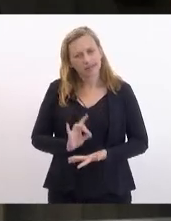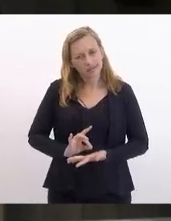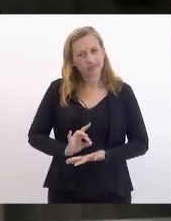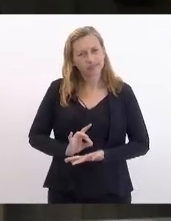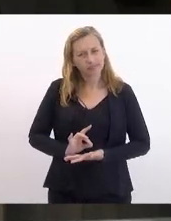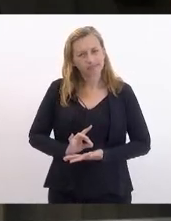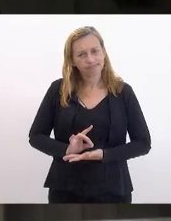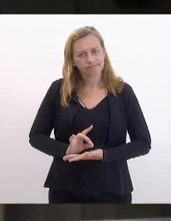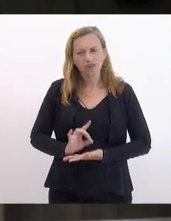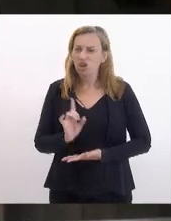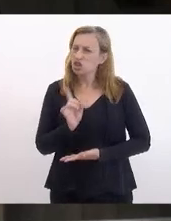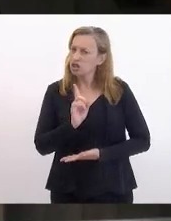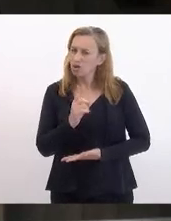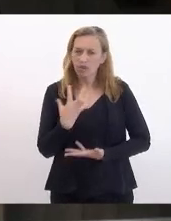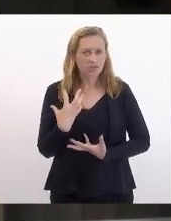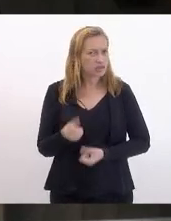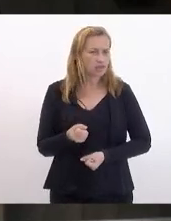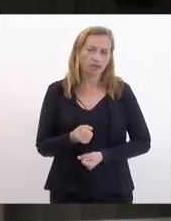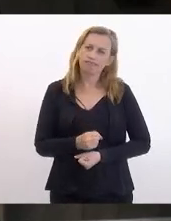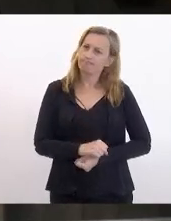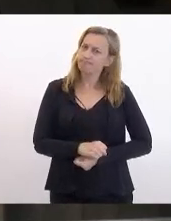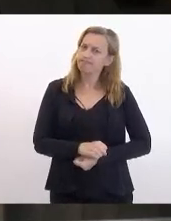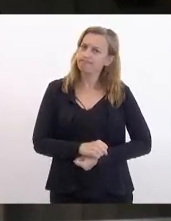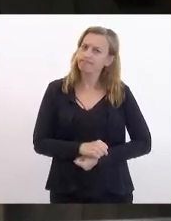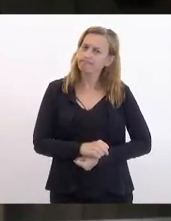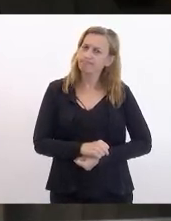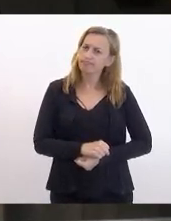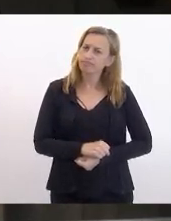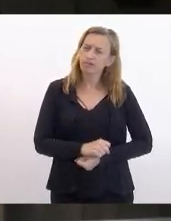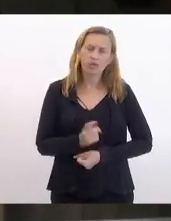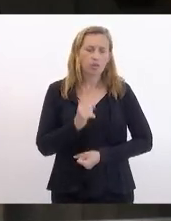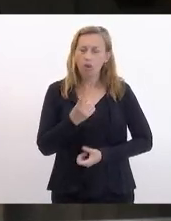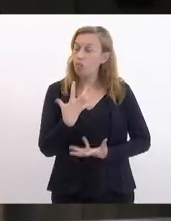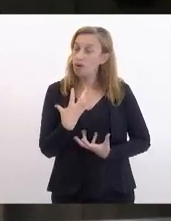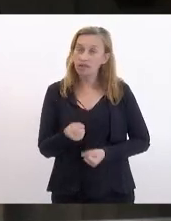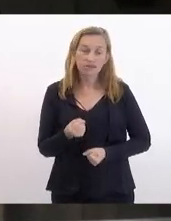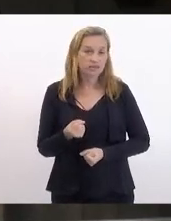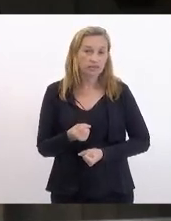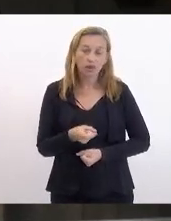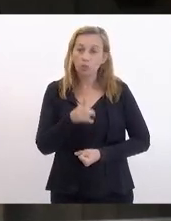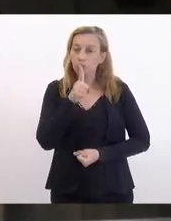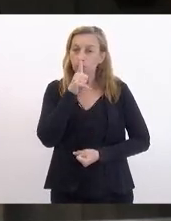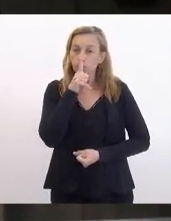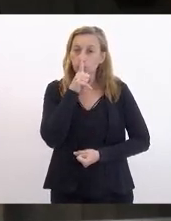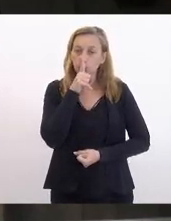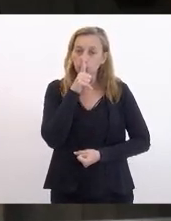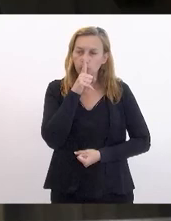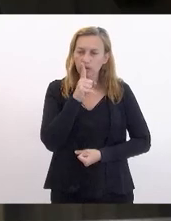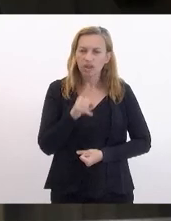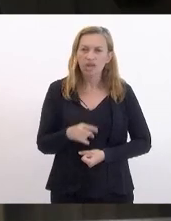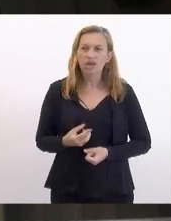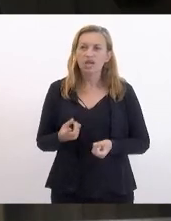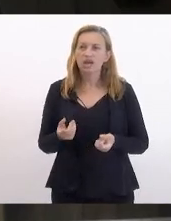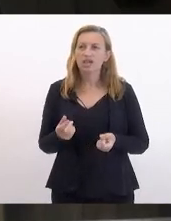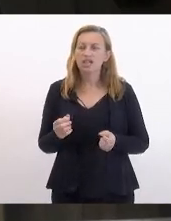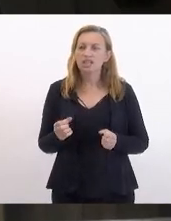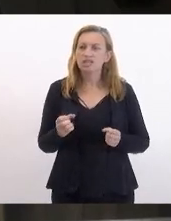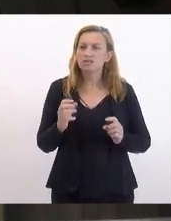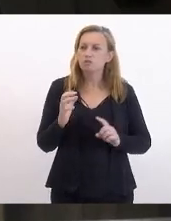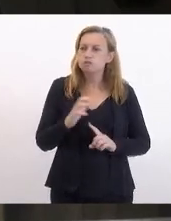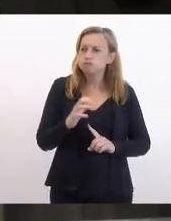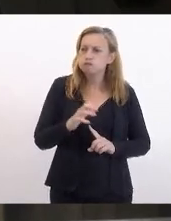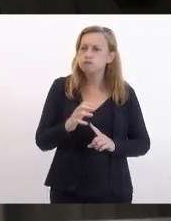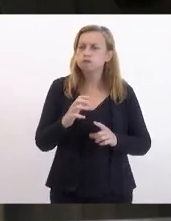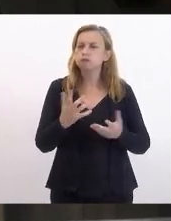nós não vamos aceitar e não vamos aceitar em silêncio esse assédio essa